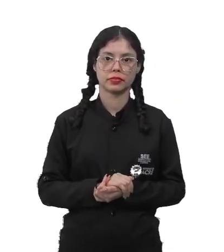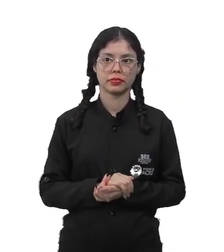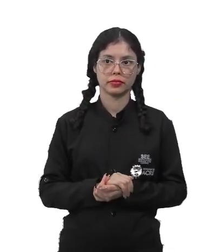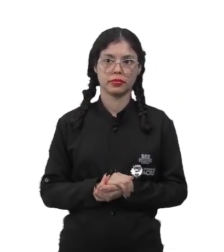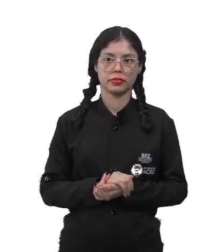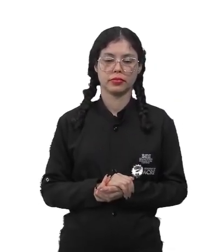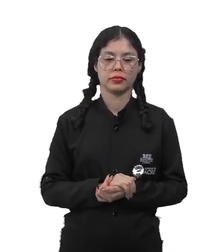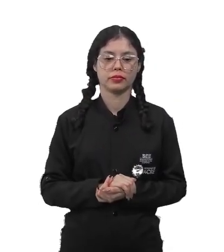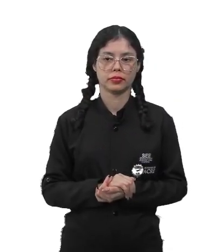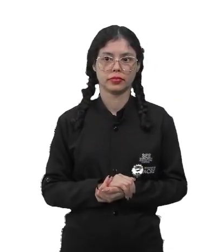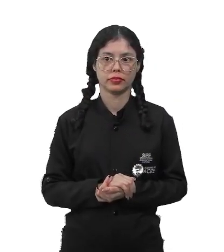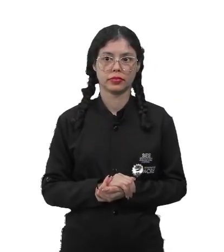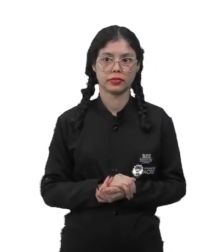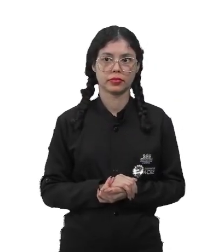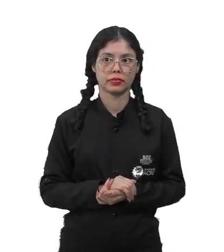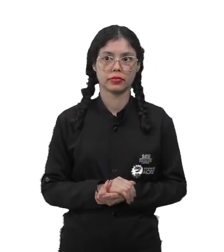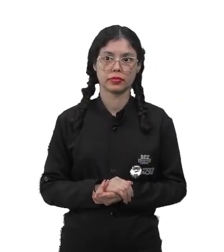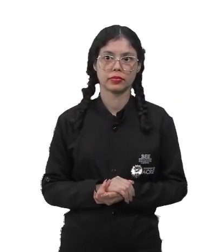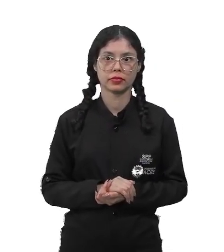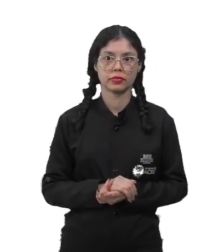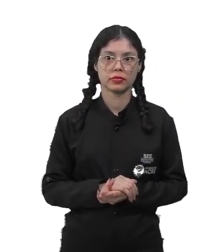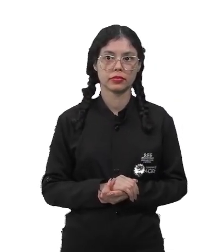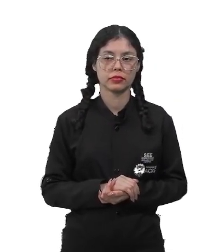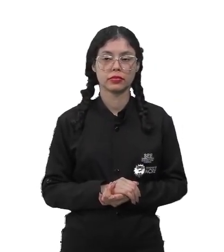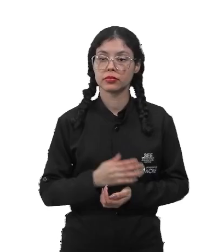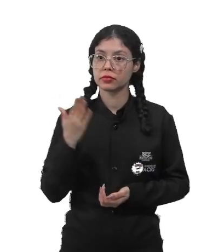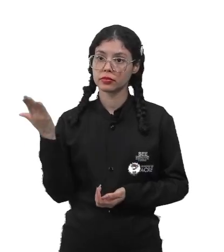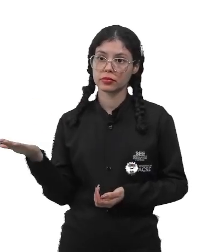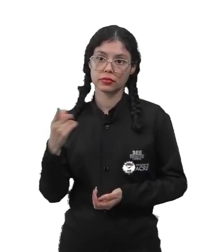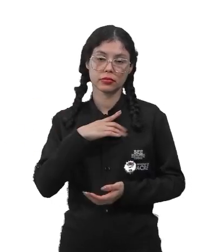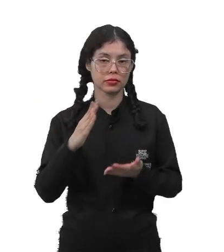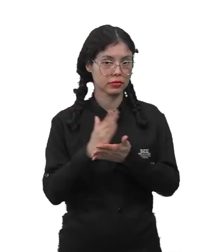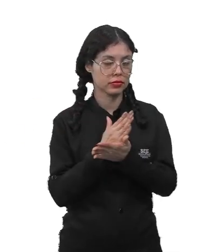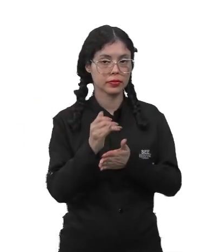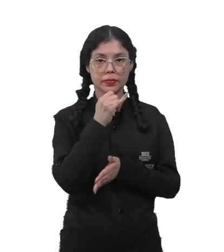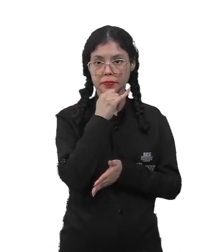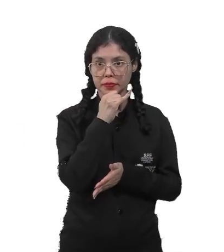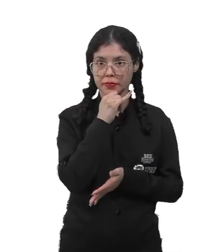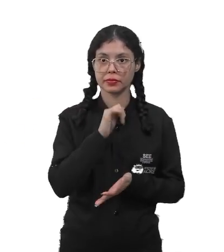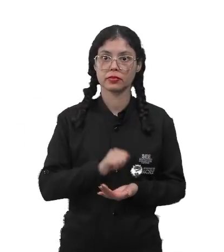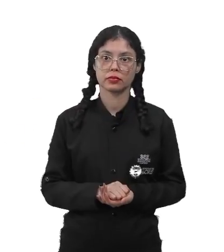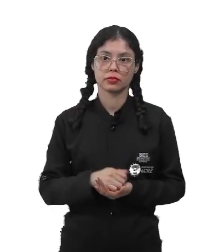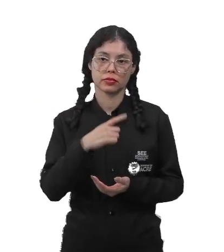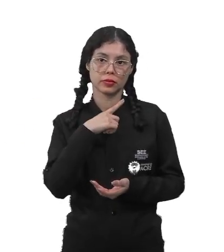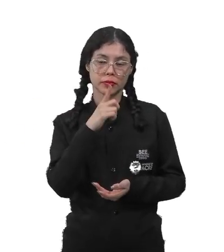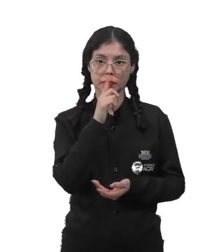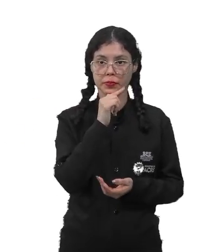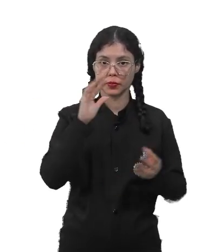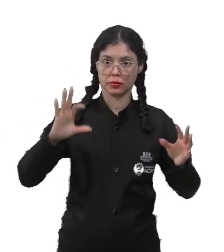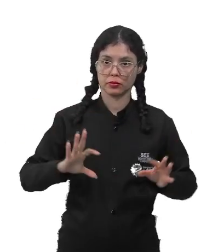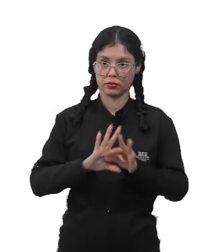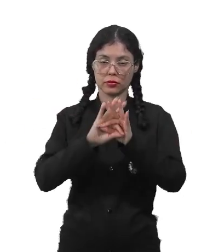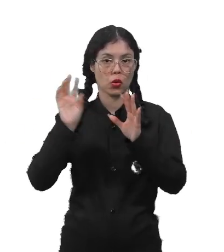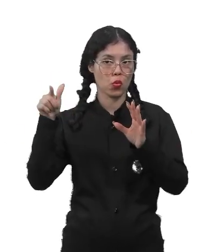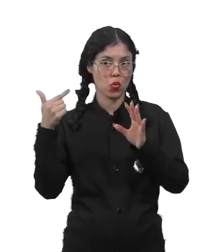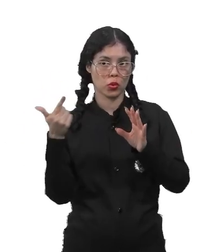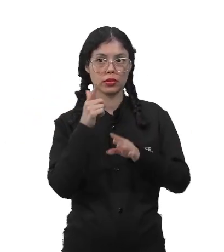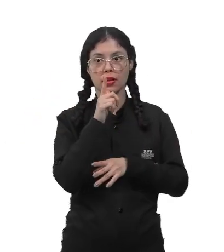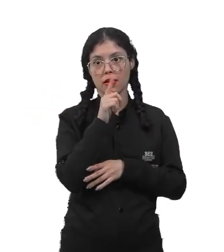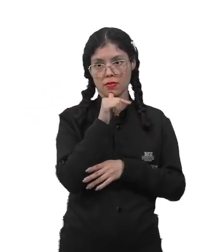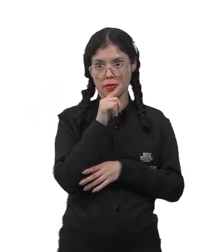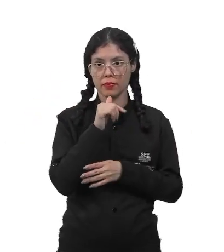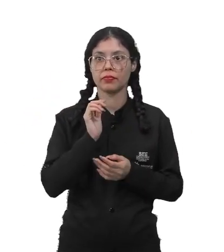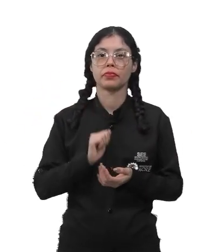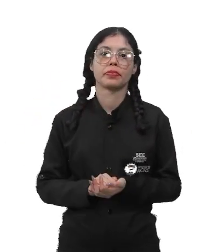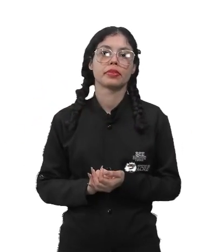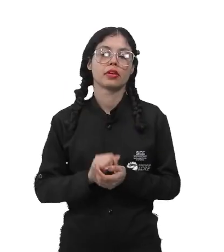com nitrogênio. Aí temos aqui alguns exemplos, ó. Eu tenho uma água ligada com outra água.